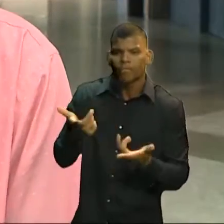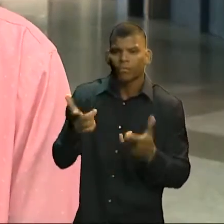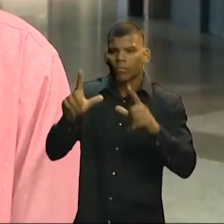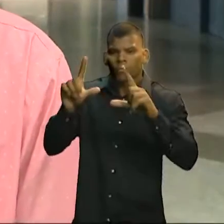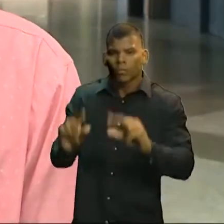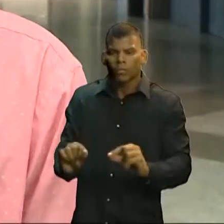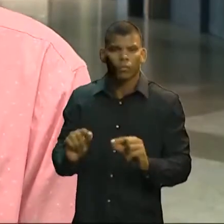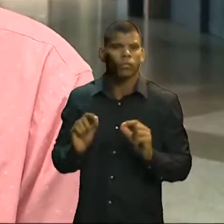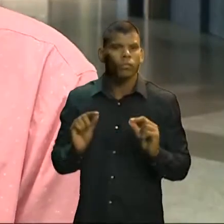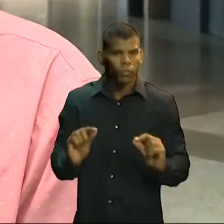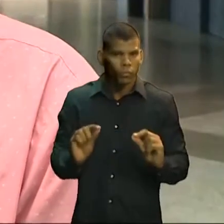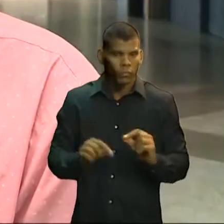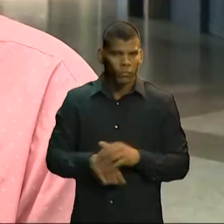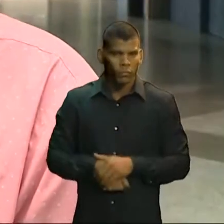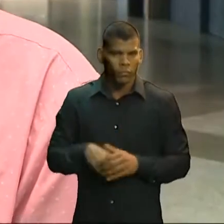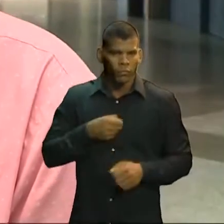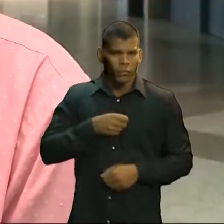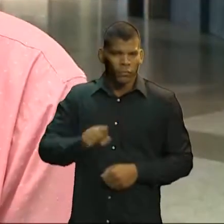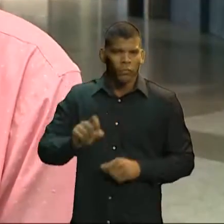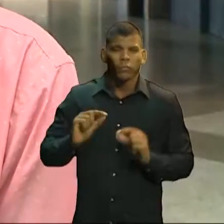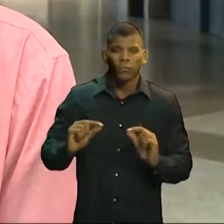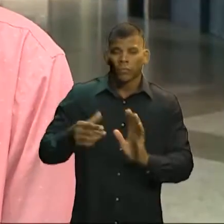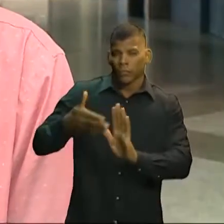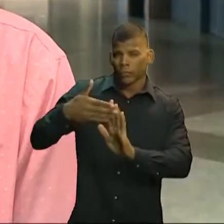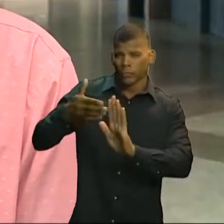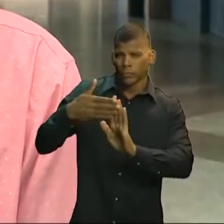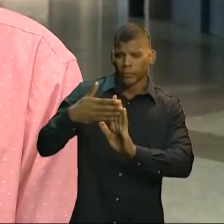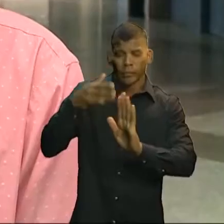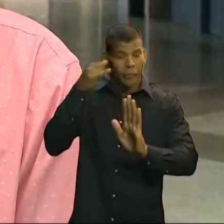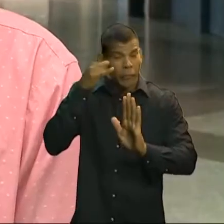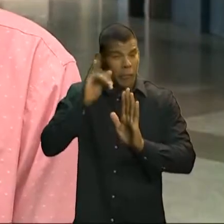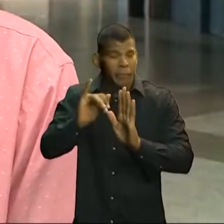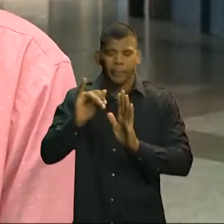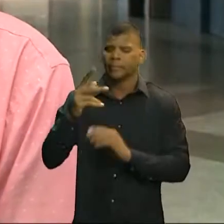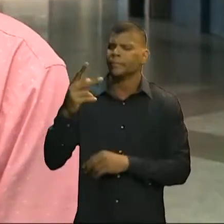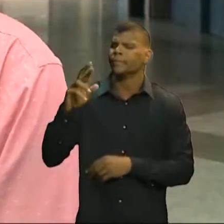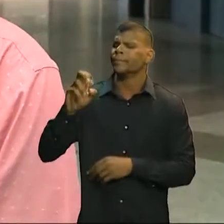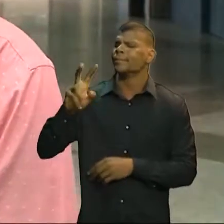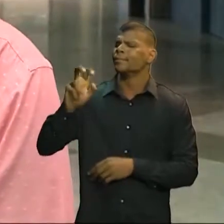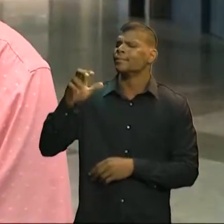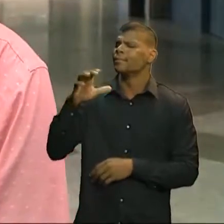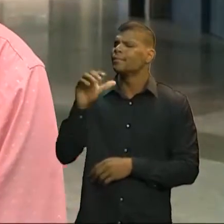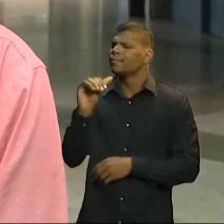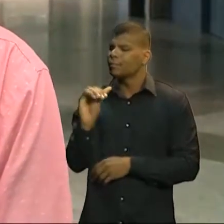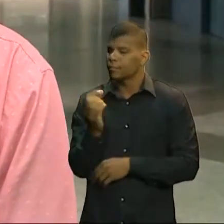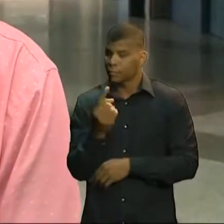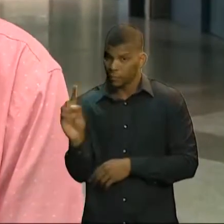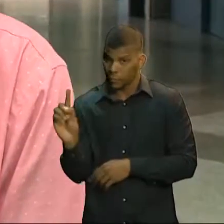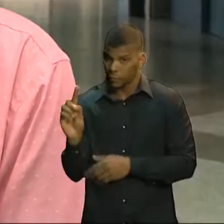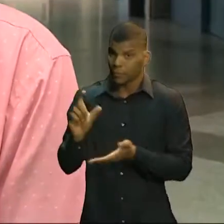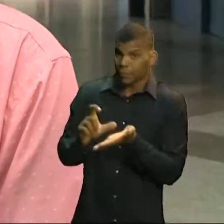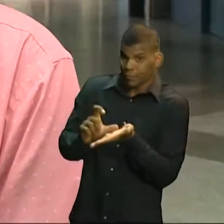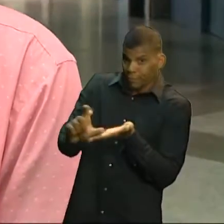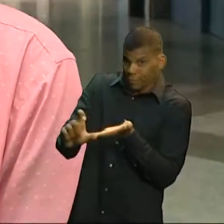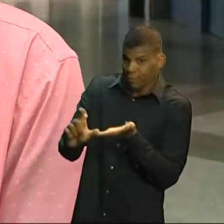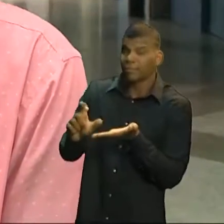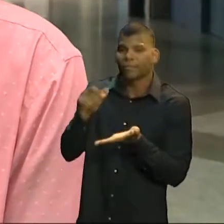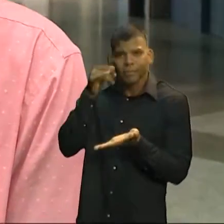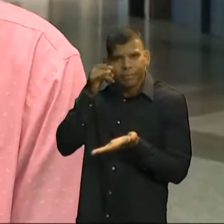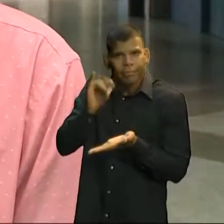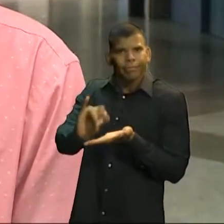homicídios. Nós defendemos uma agenda de prevenção de base territorial, ou seja, quanto maior o investimento em prevenção, né,